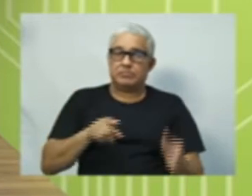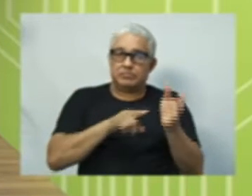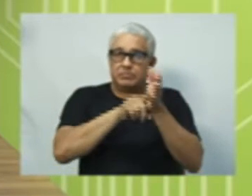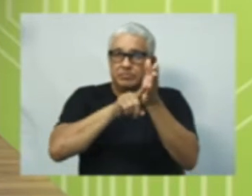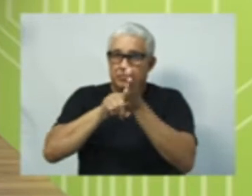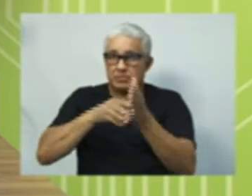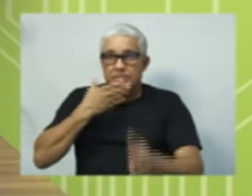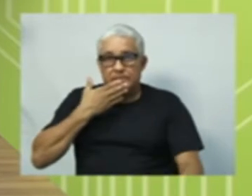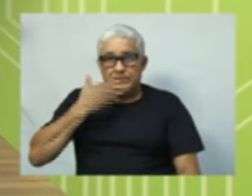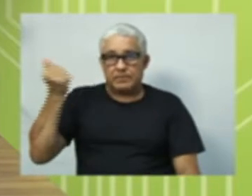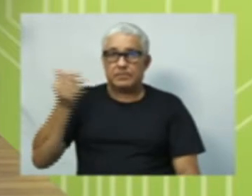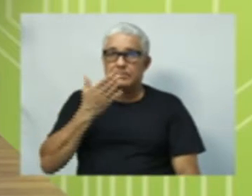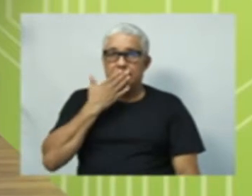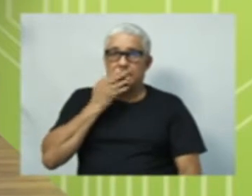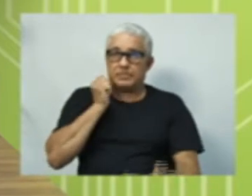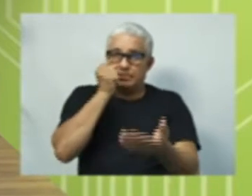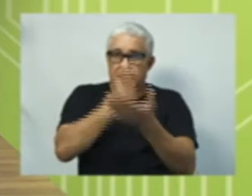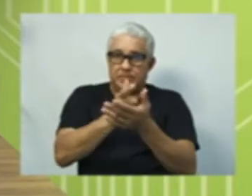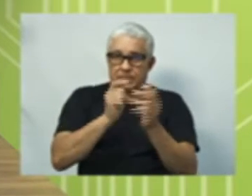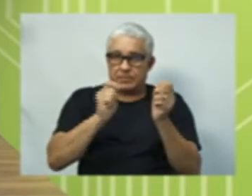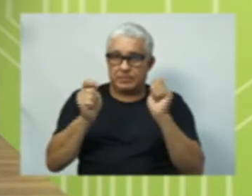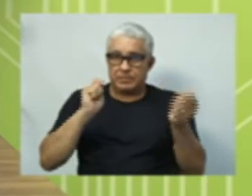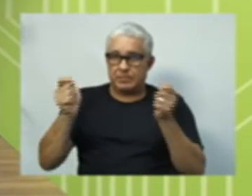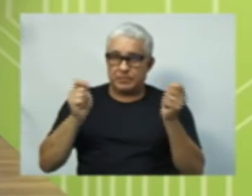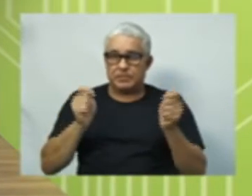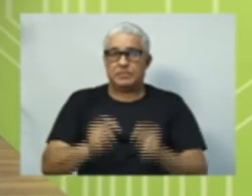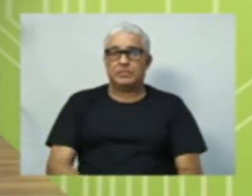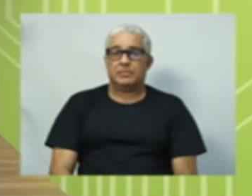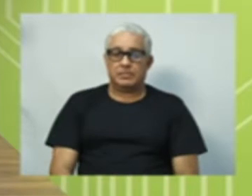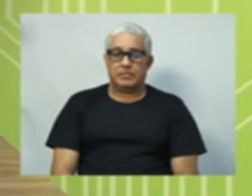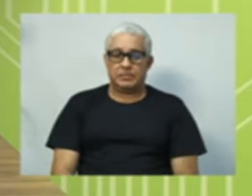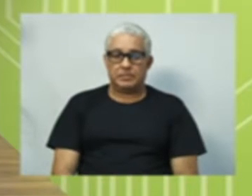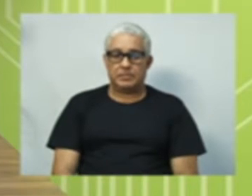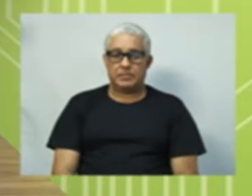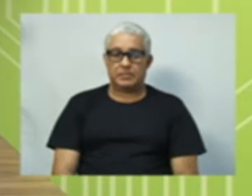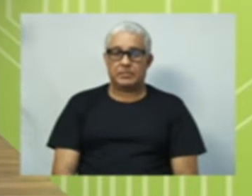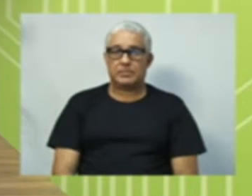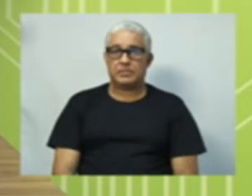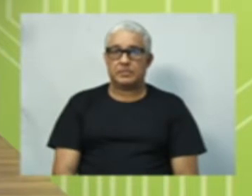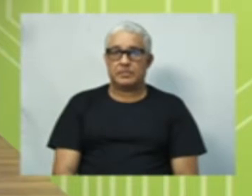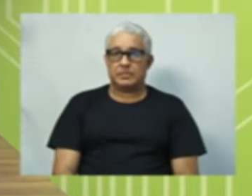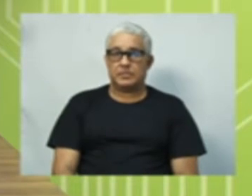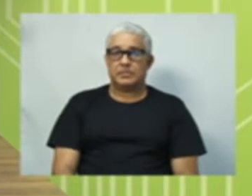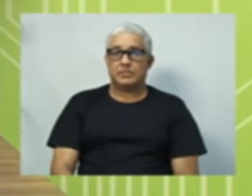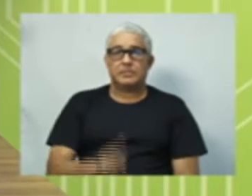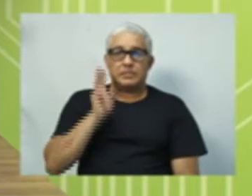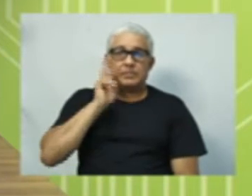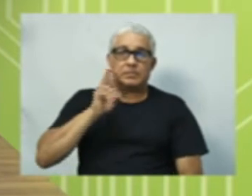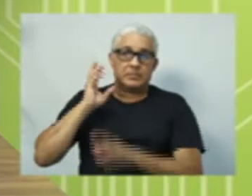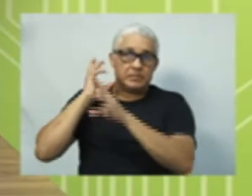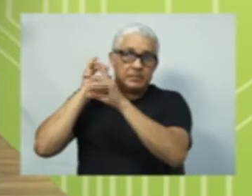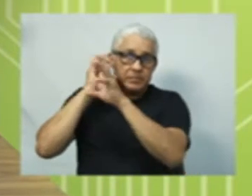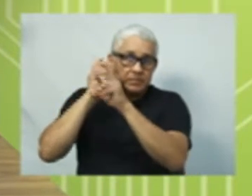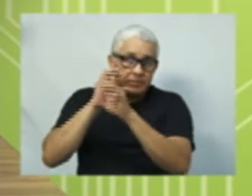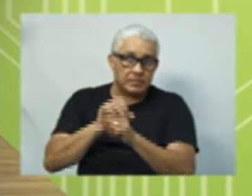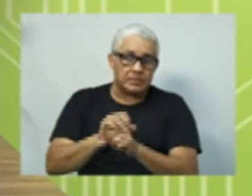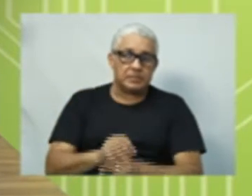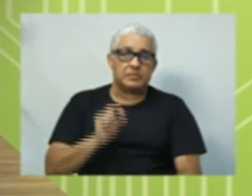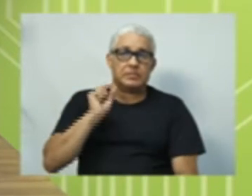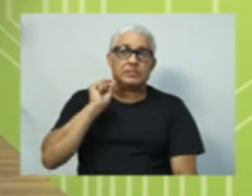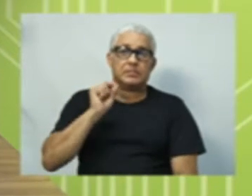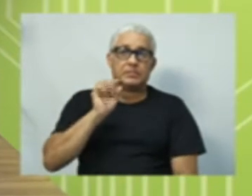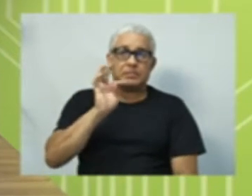a melhor forma de pagar tributos. Ok? E outro, vamos lembrar de mais alguma coisa? O que